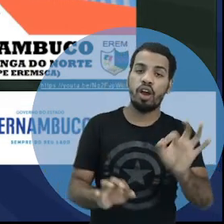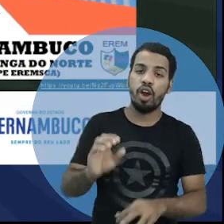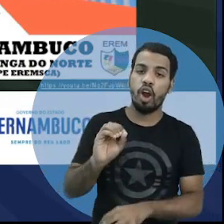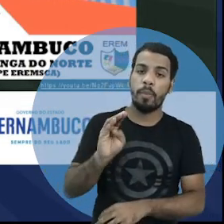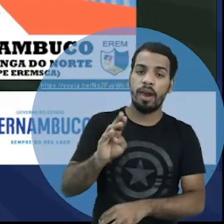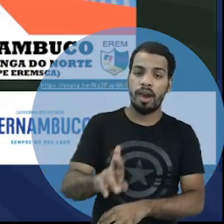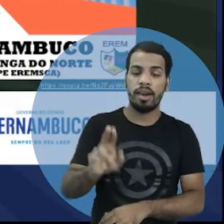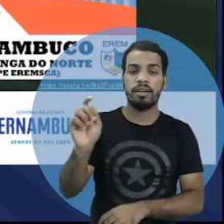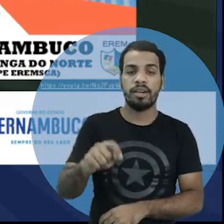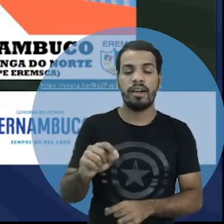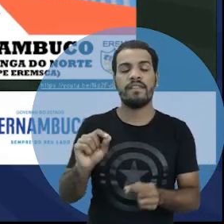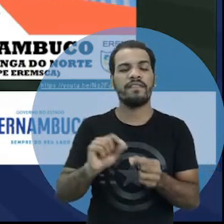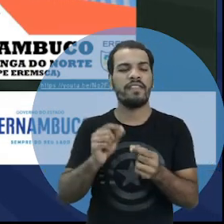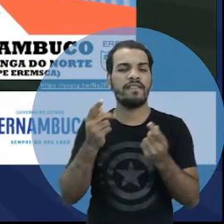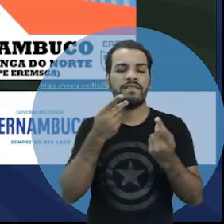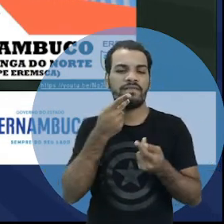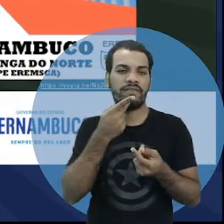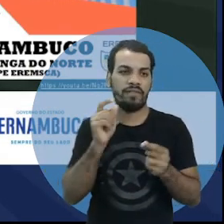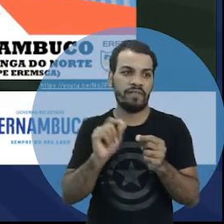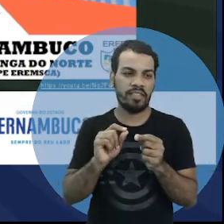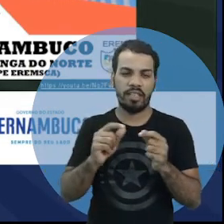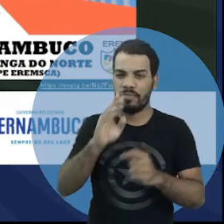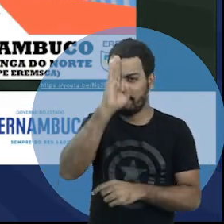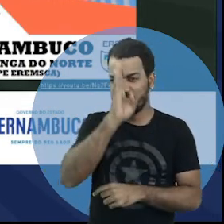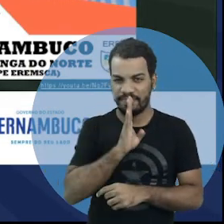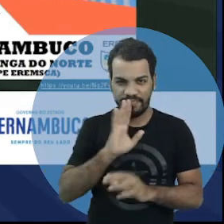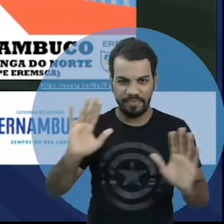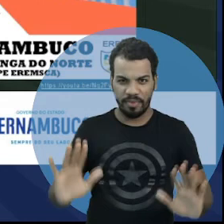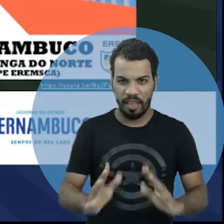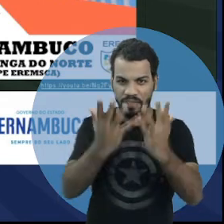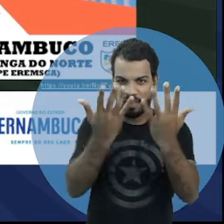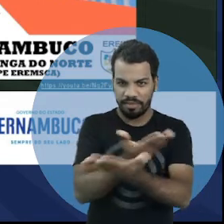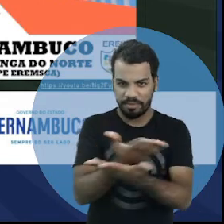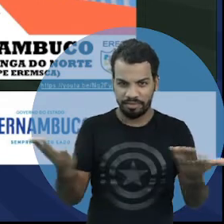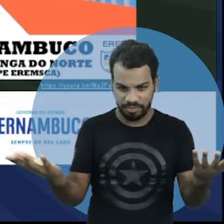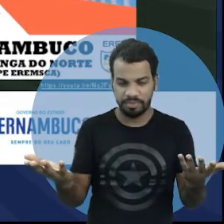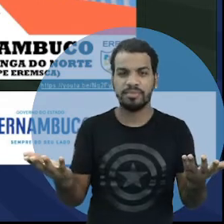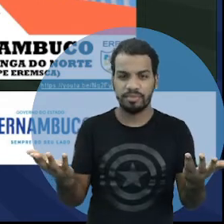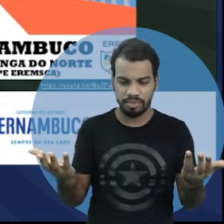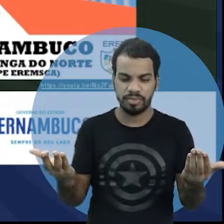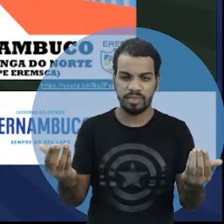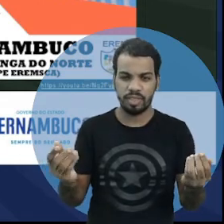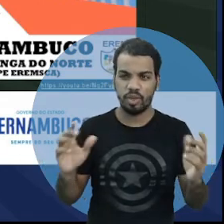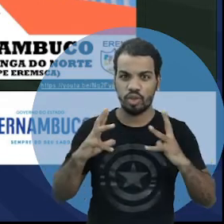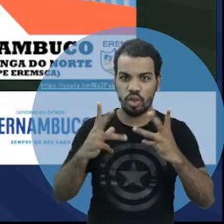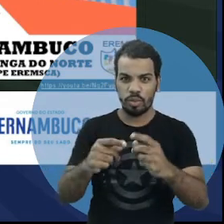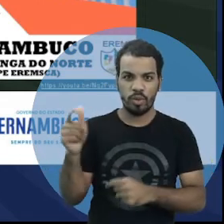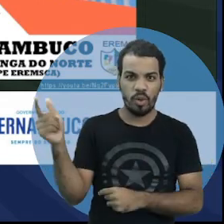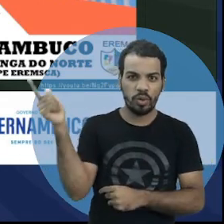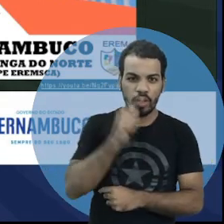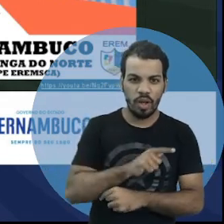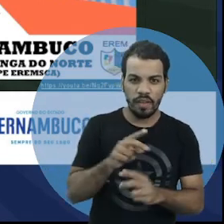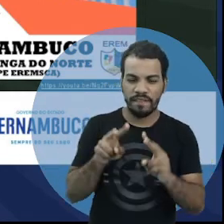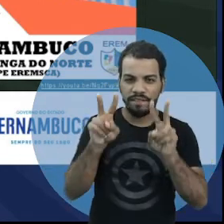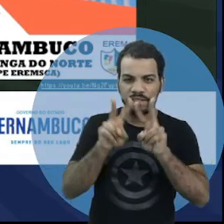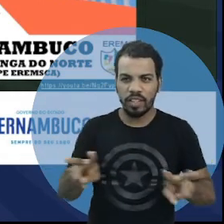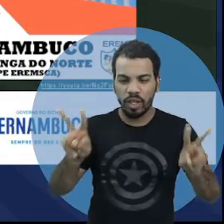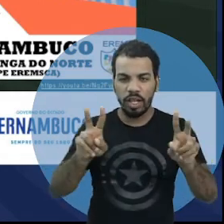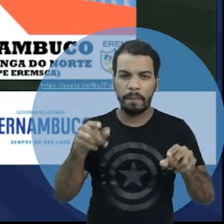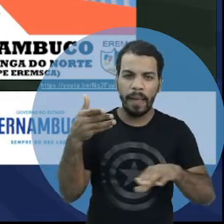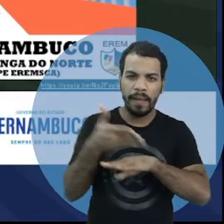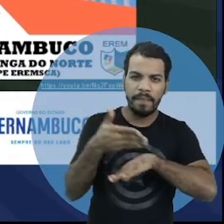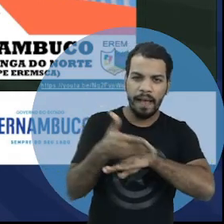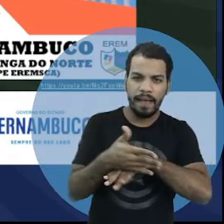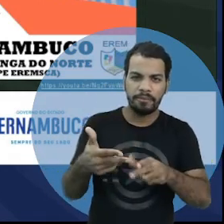UBR consegue fazer gratuitamente esse evento aberto ao público e todo mundo consegue ali visualizar e participar em